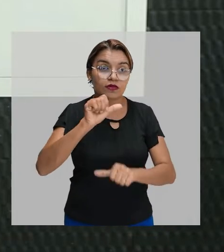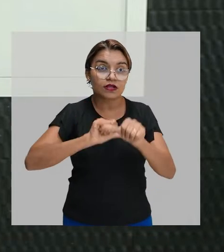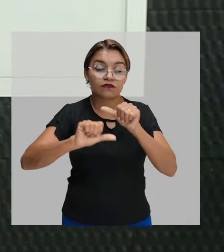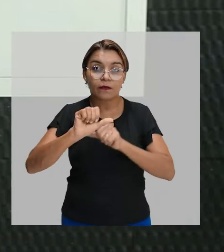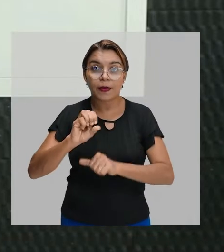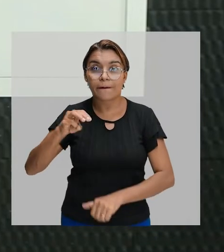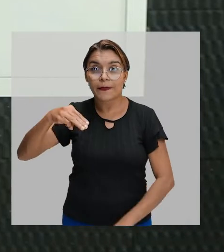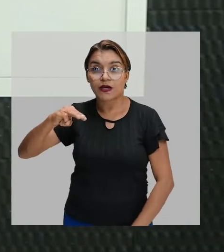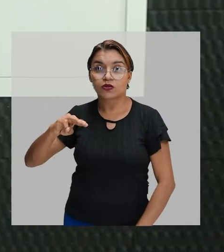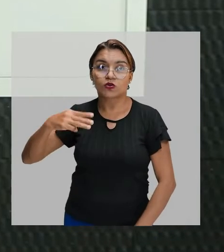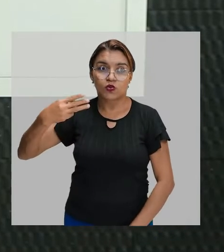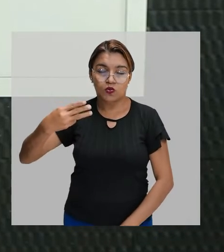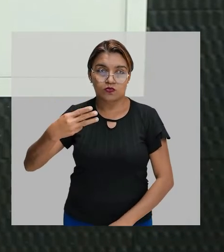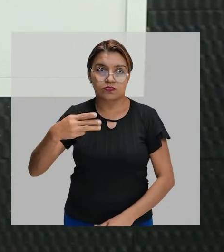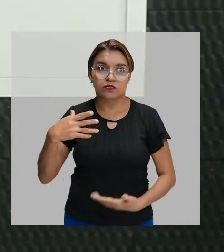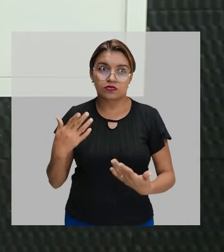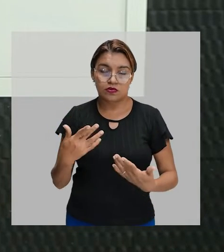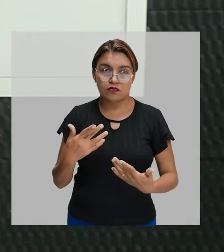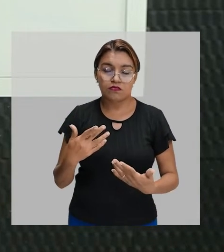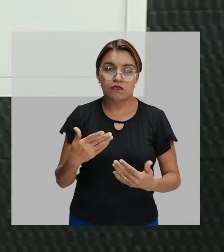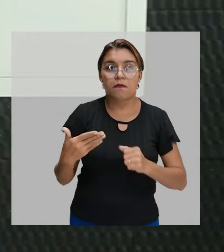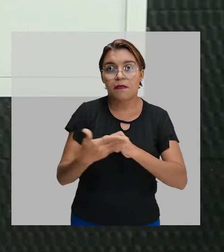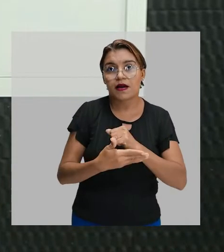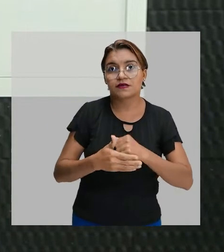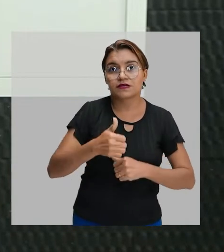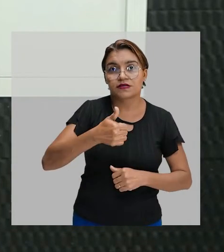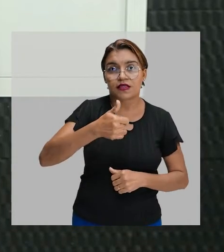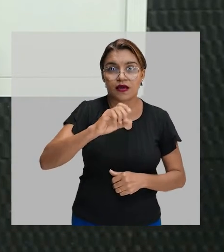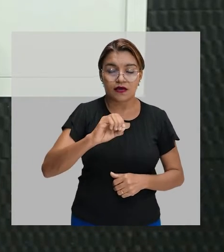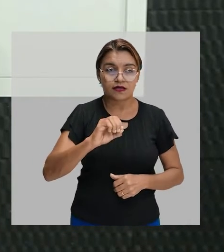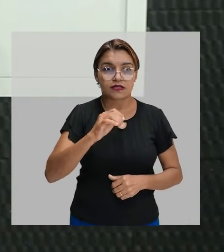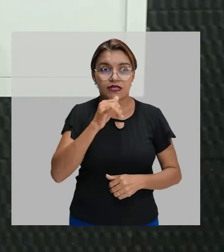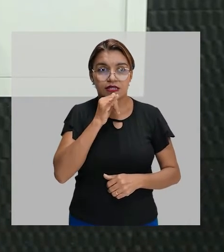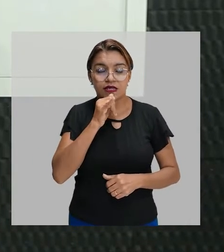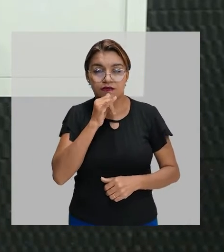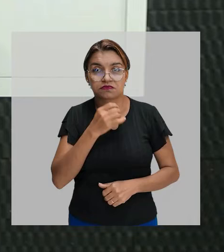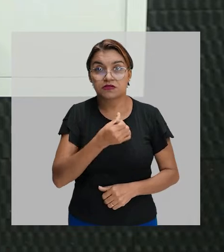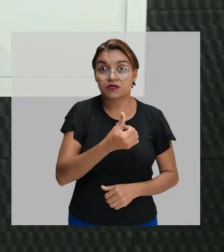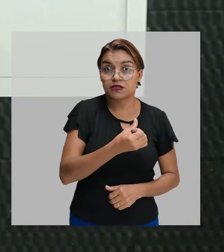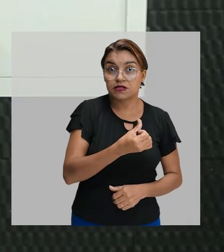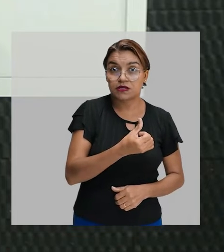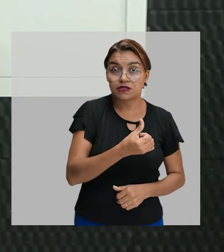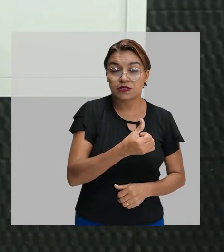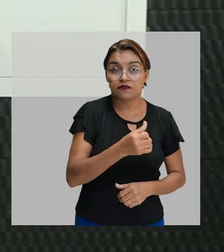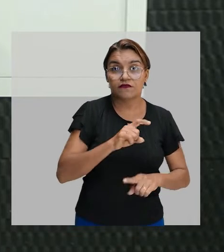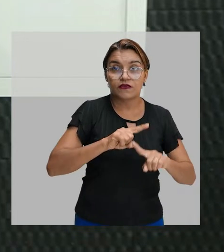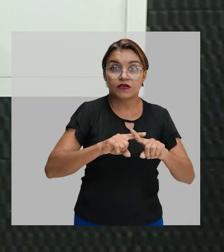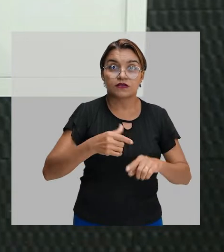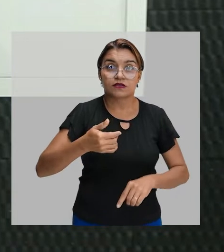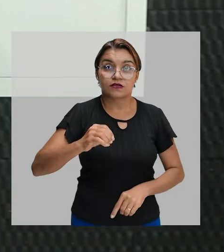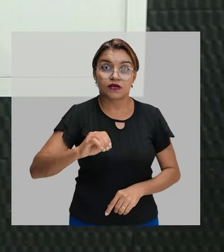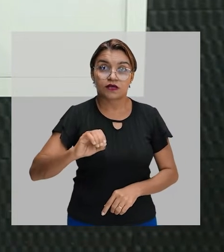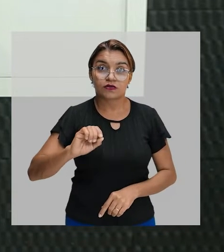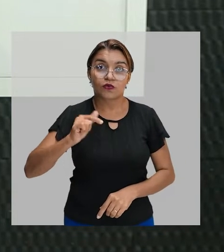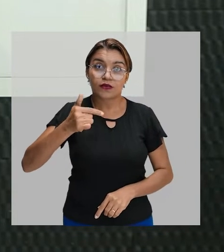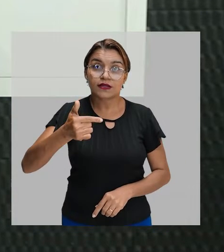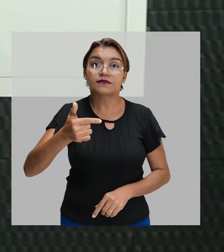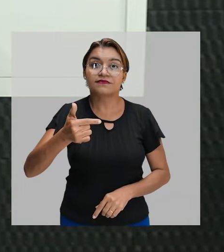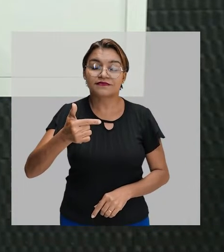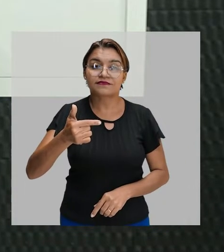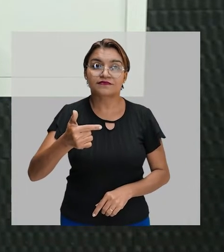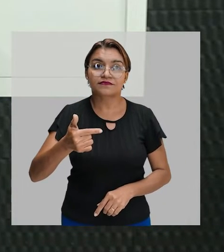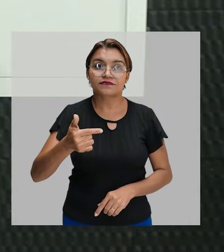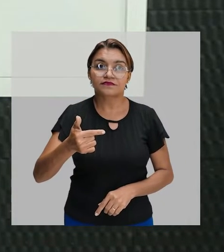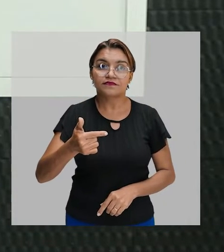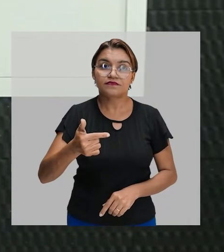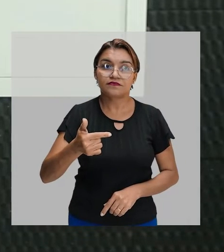trabalhar com potência de base 10 porque ele é só aqui vai ficar 16 x 10 ao quadrado